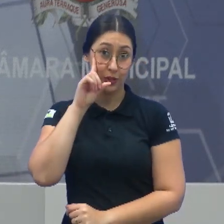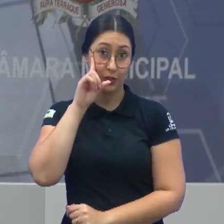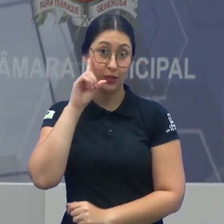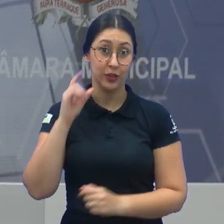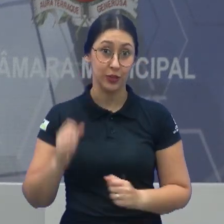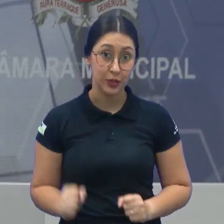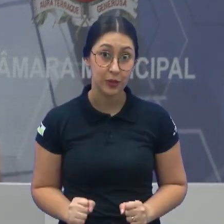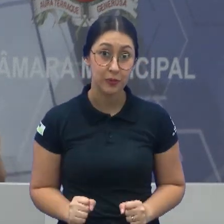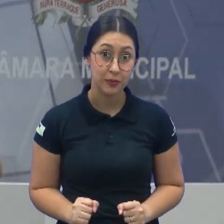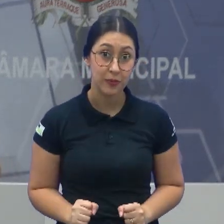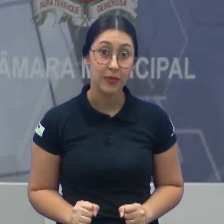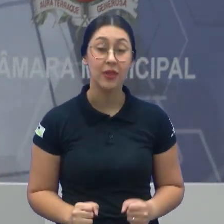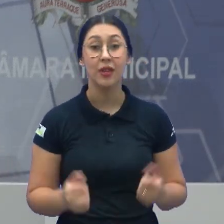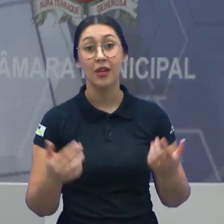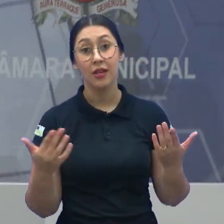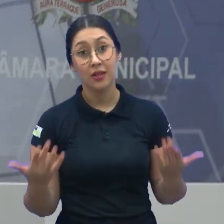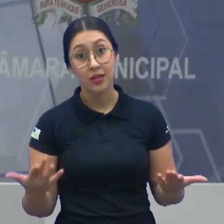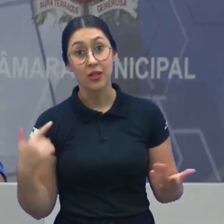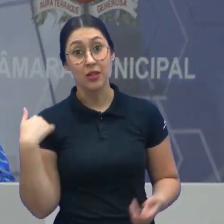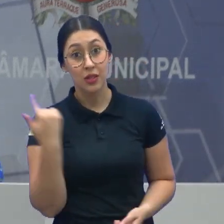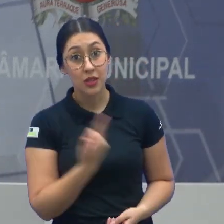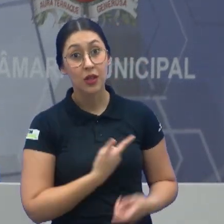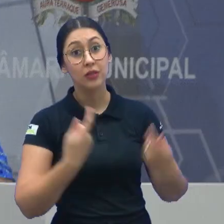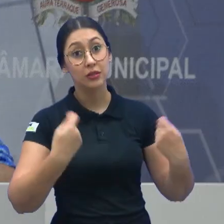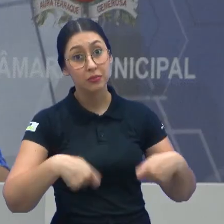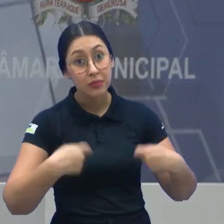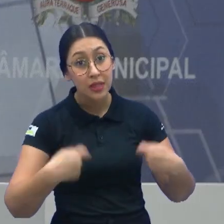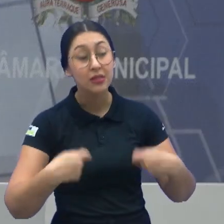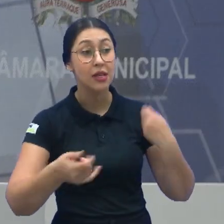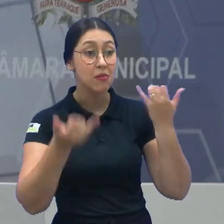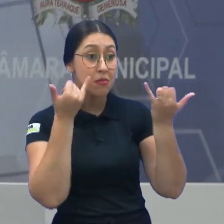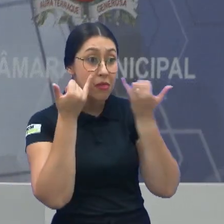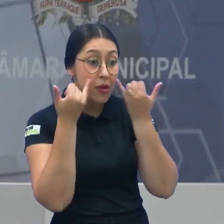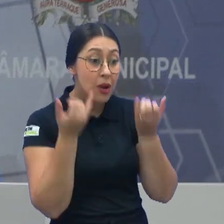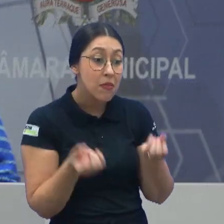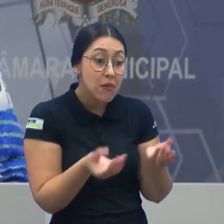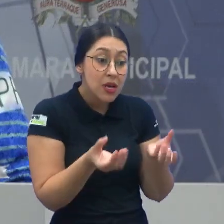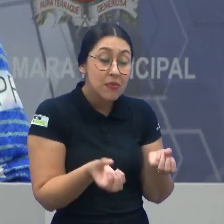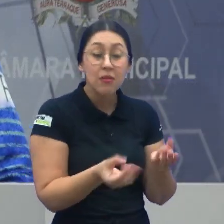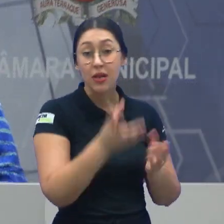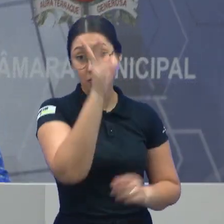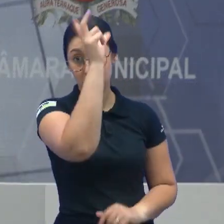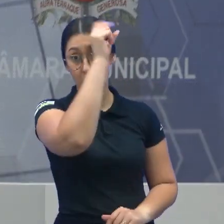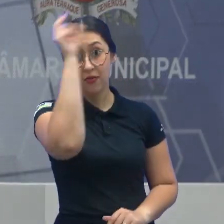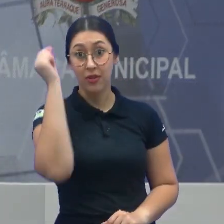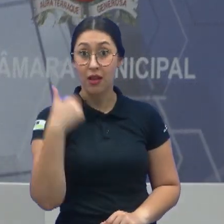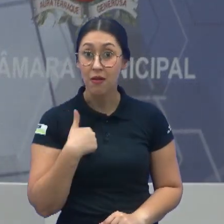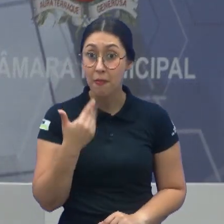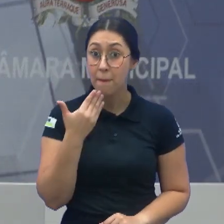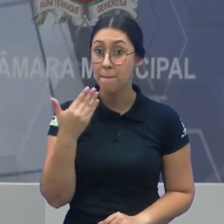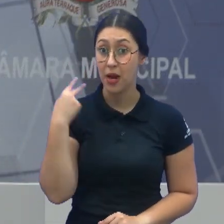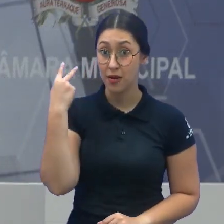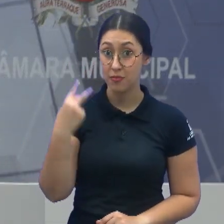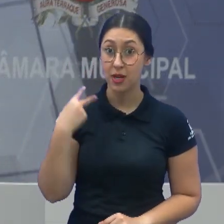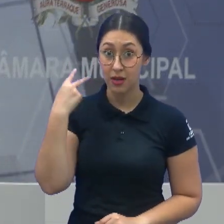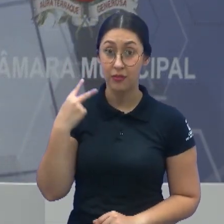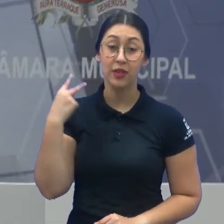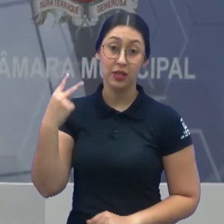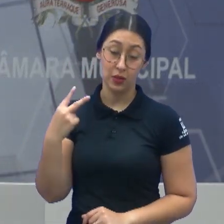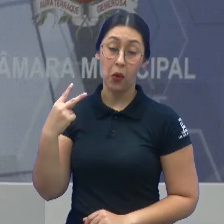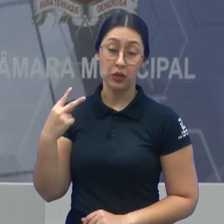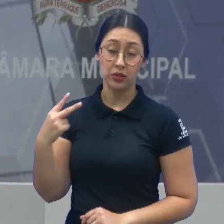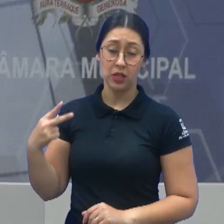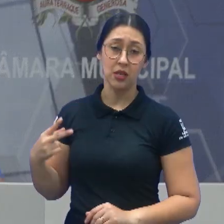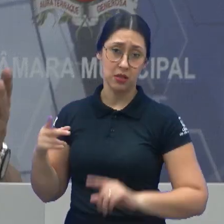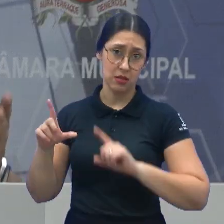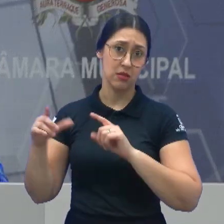precisamos levar essa informação para o prefeito. Peço aos vereadores da base que a gente possa fazer um convencimento para